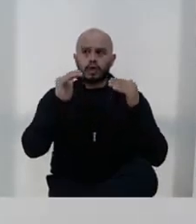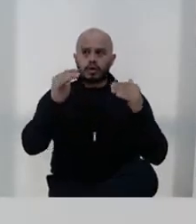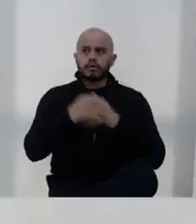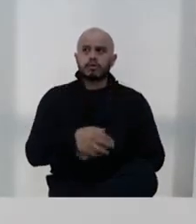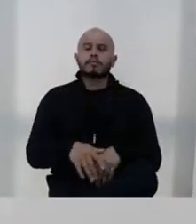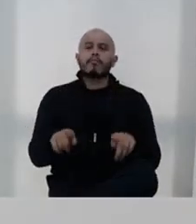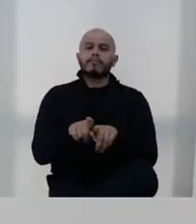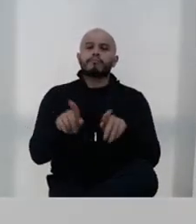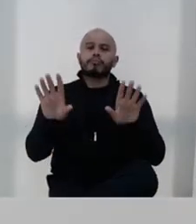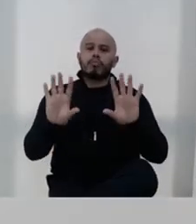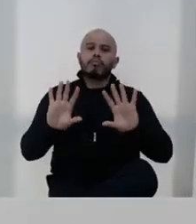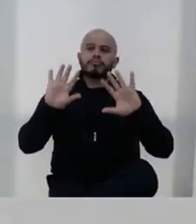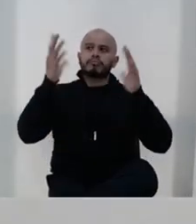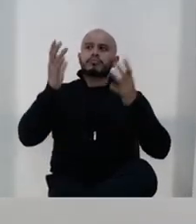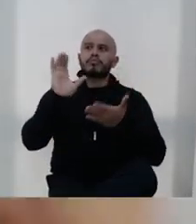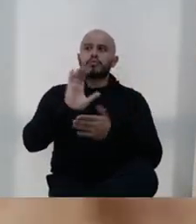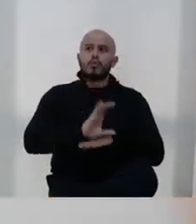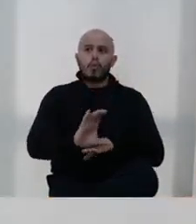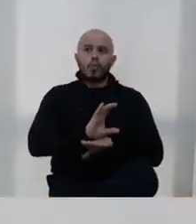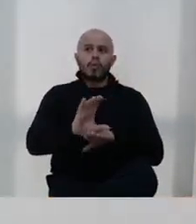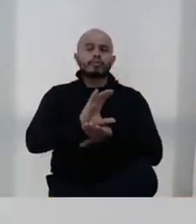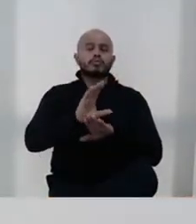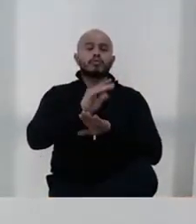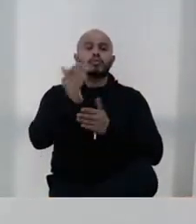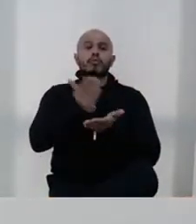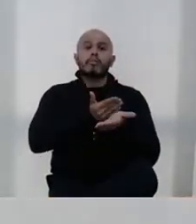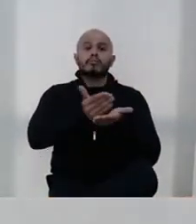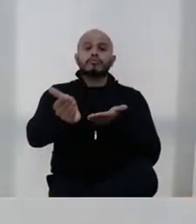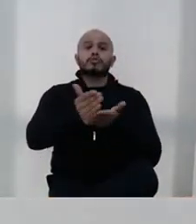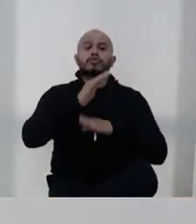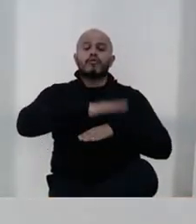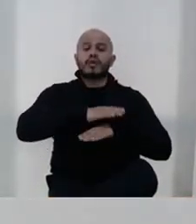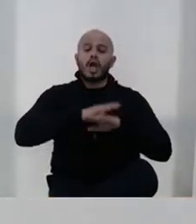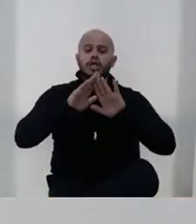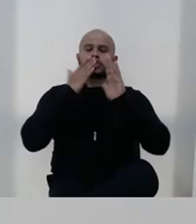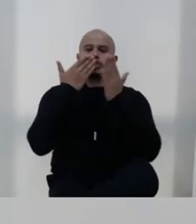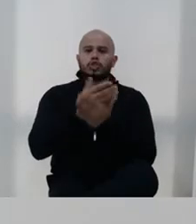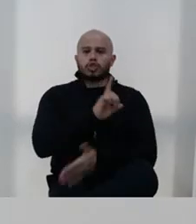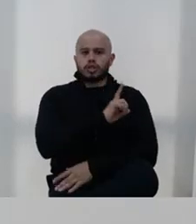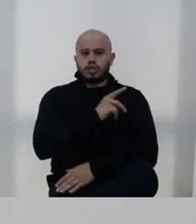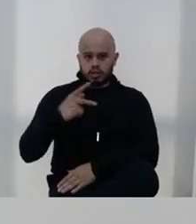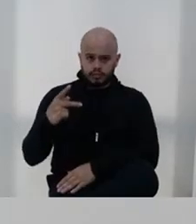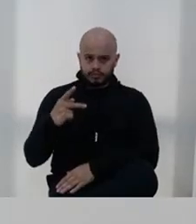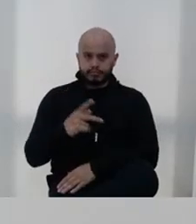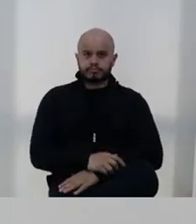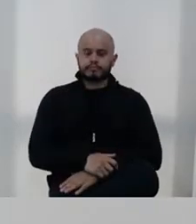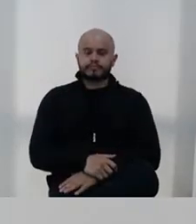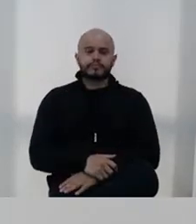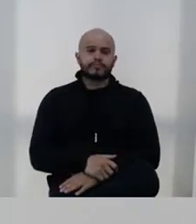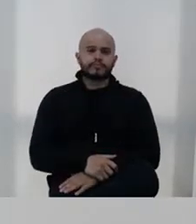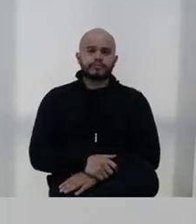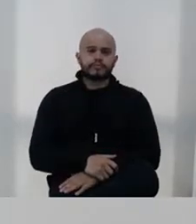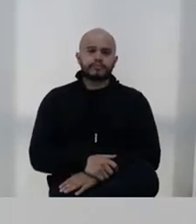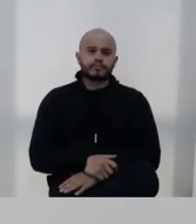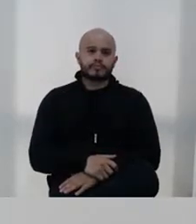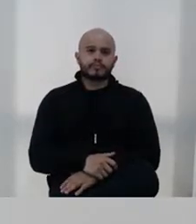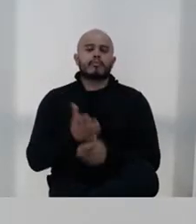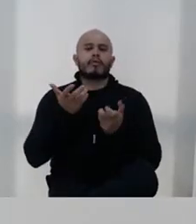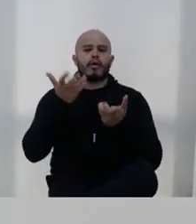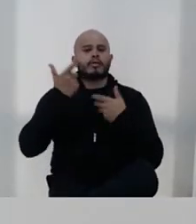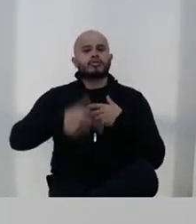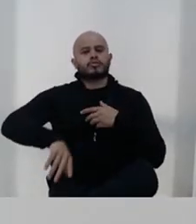do curso de formação iniciado naquela data, organizado pela Escola da Defensoria Pública. Queria agradecer aqui novamente à Escola